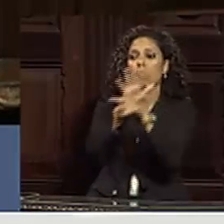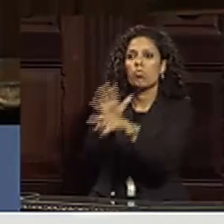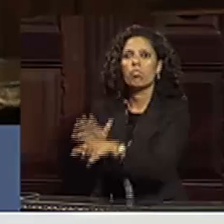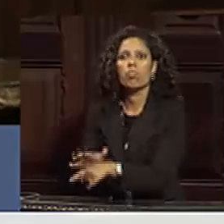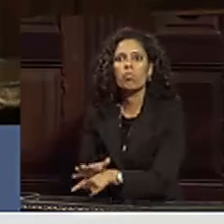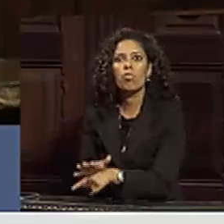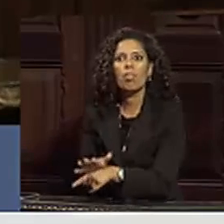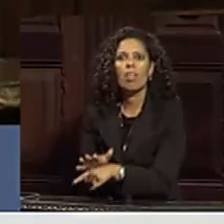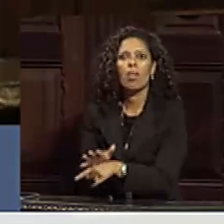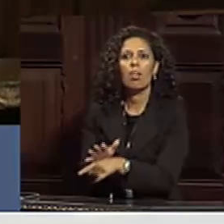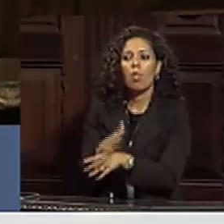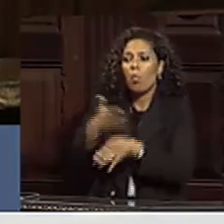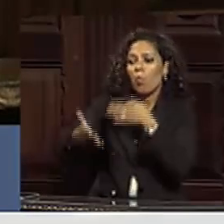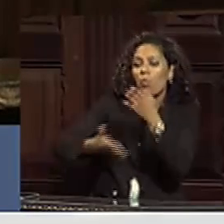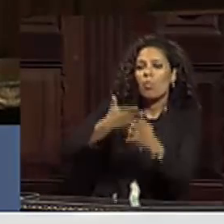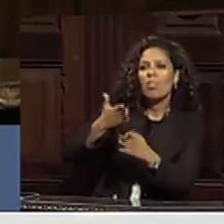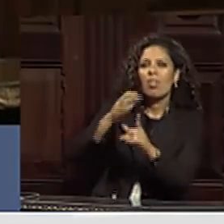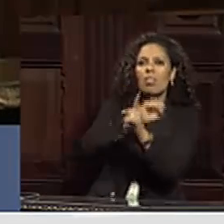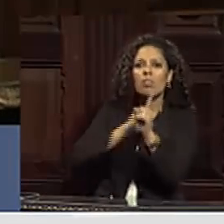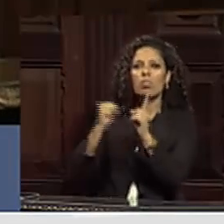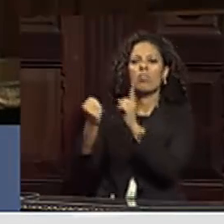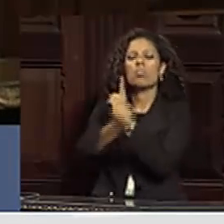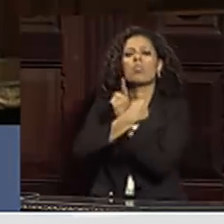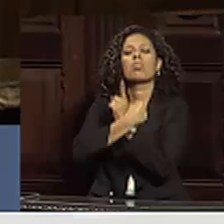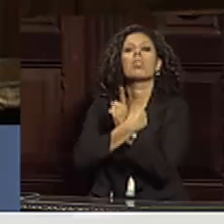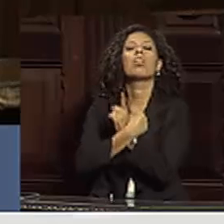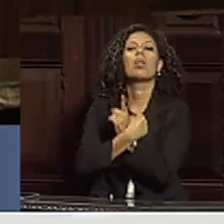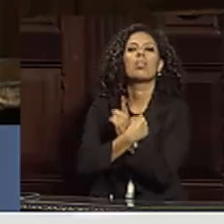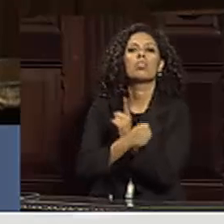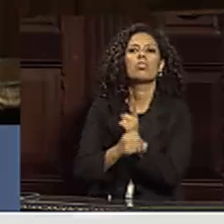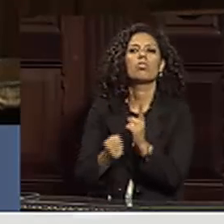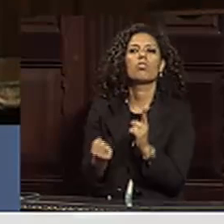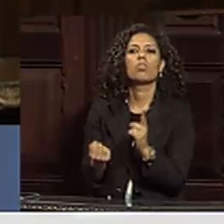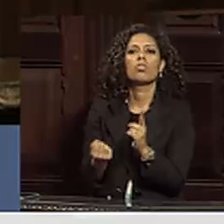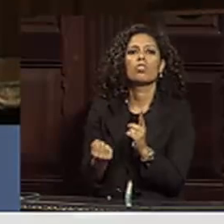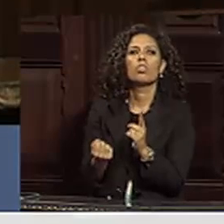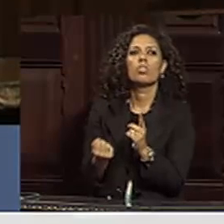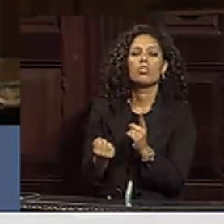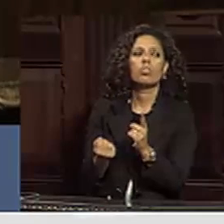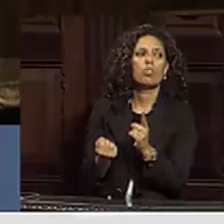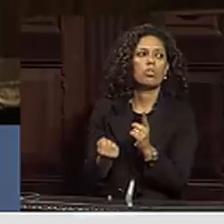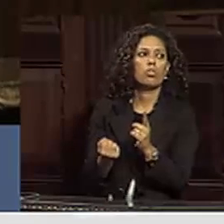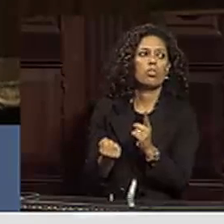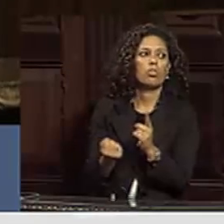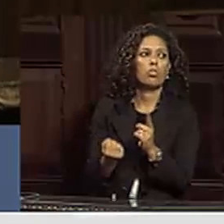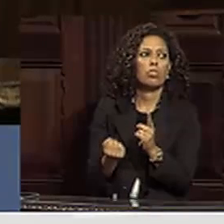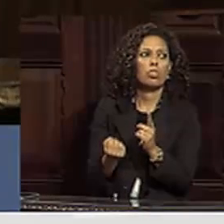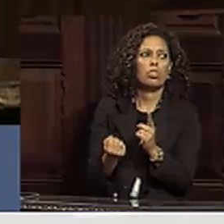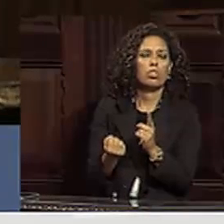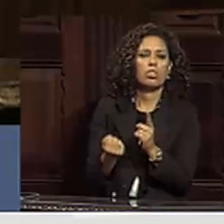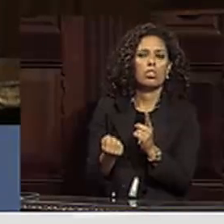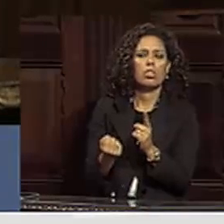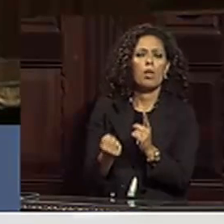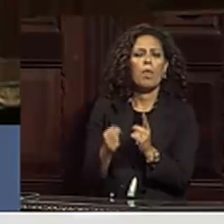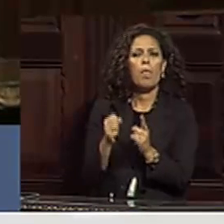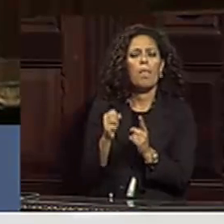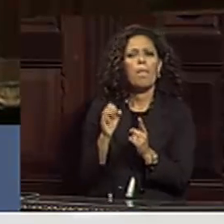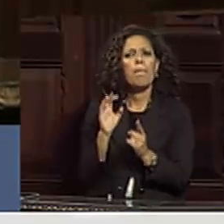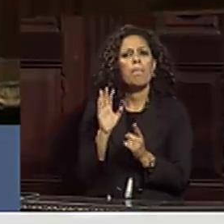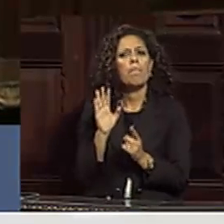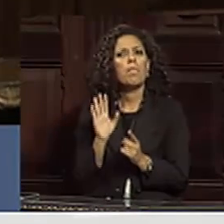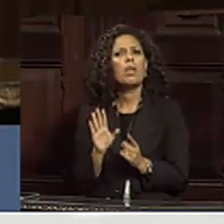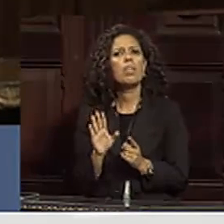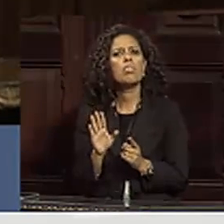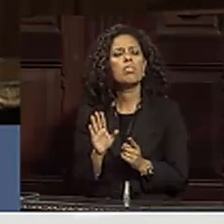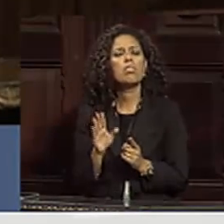da população que utiliza os bens, serviços e instalações municipais.